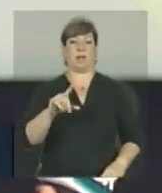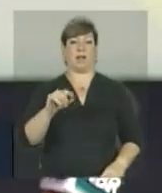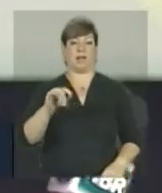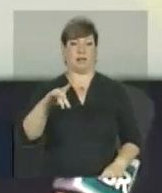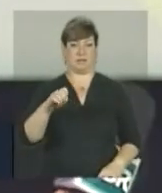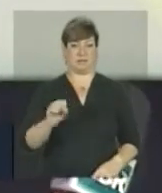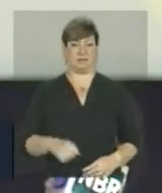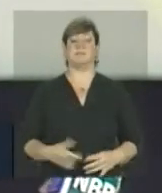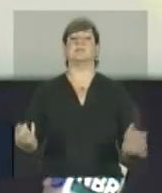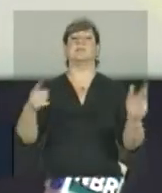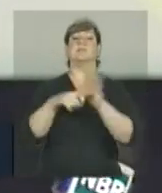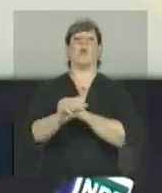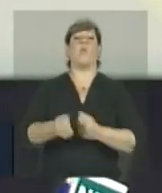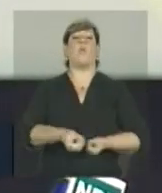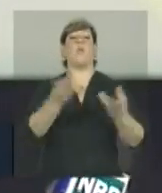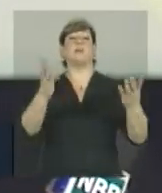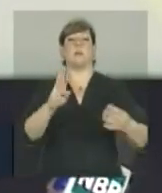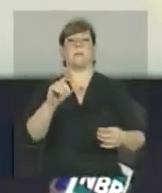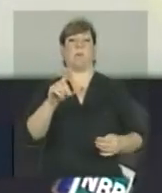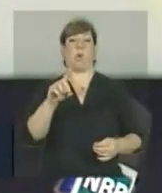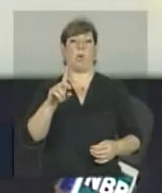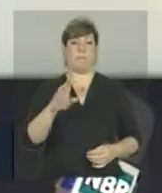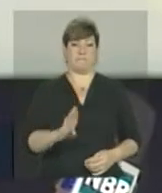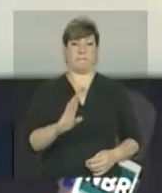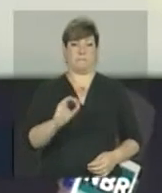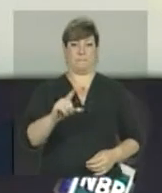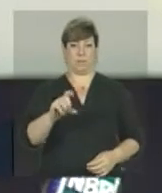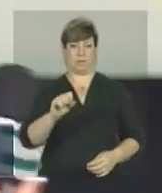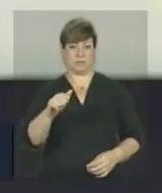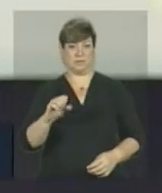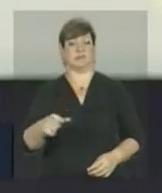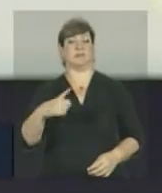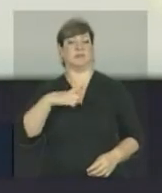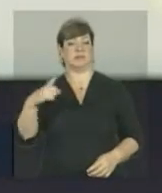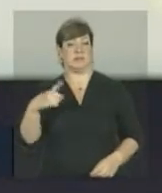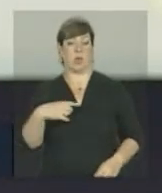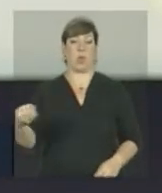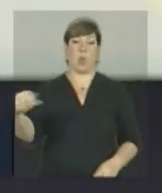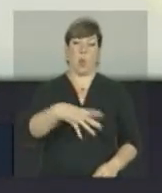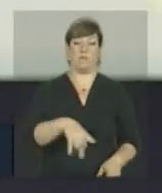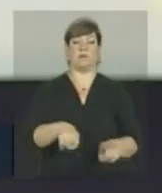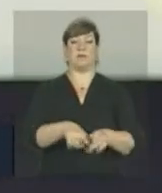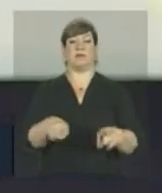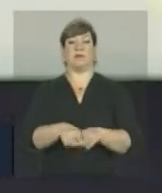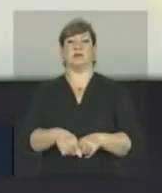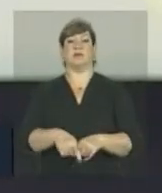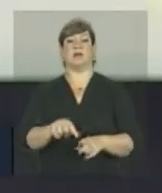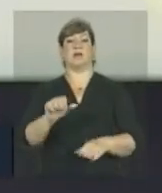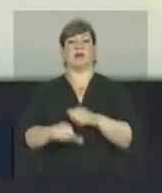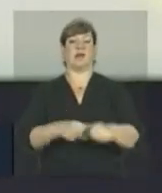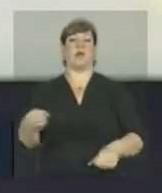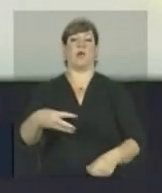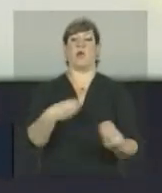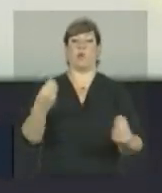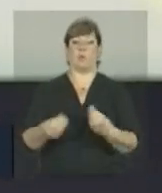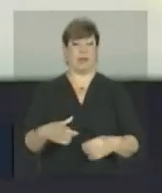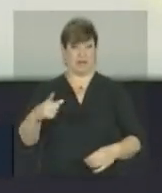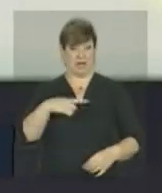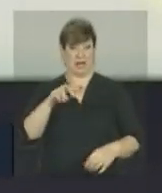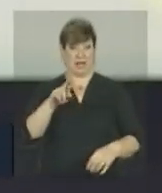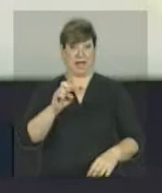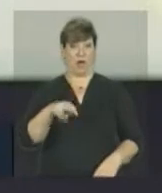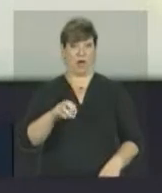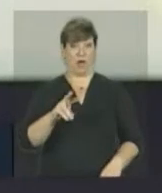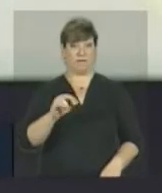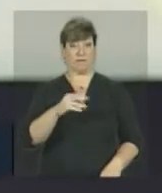quantas bolsas serão de adesão, nova adesão e quantas de renovação? Olha, nós estamos com uma renovação de